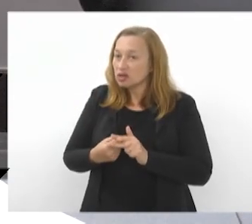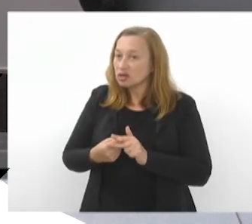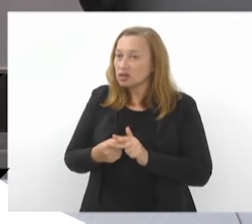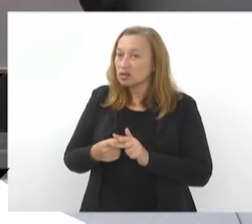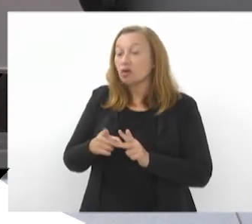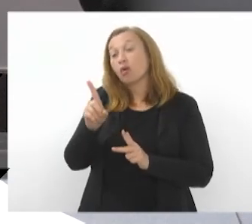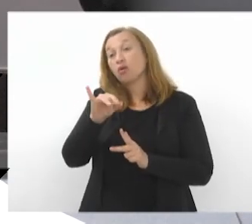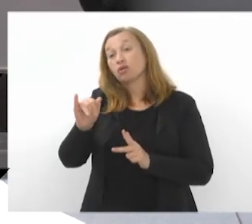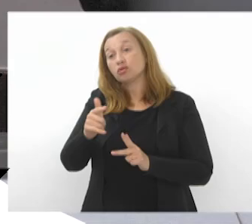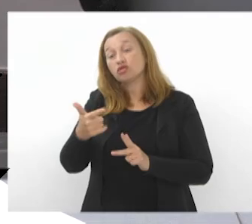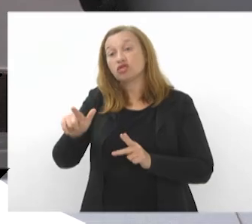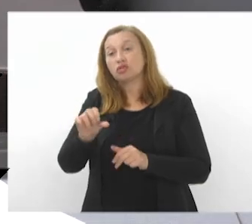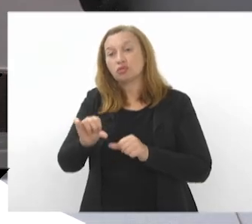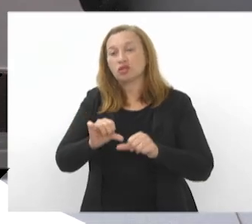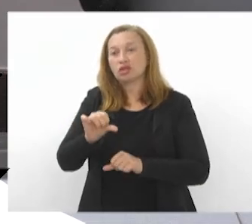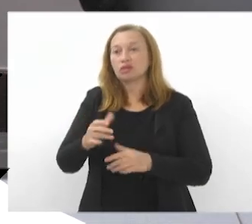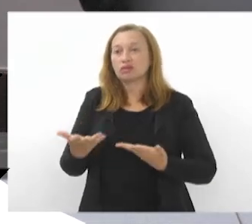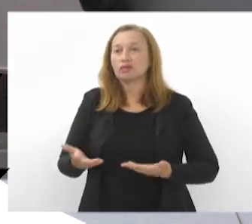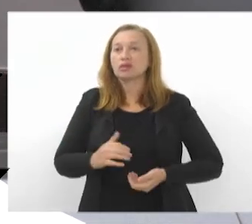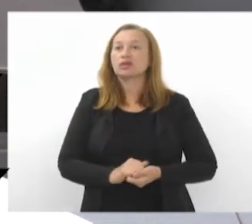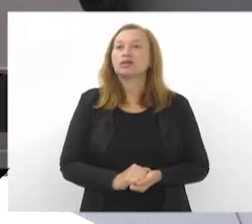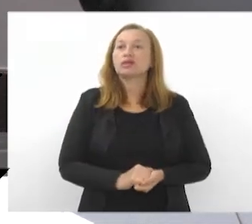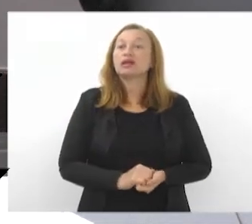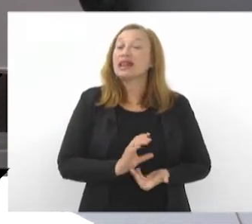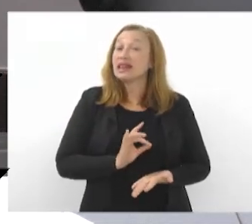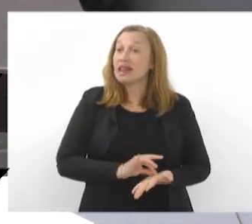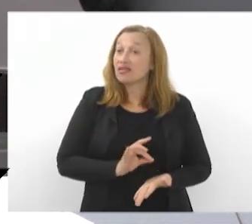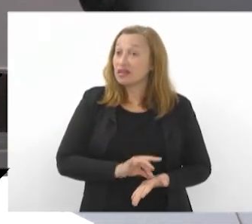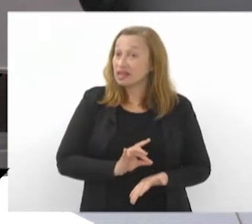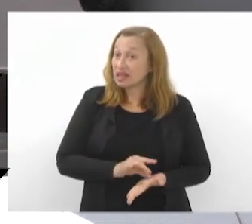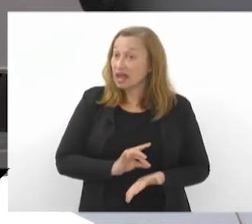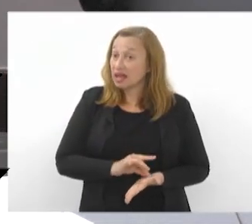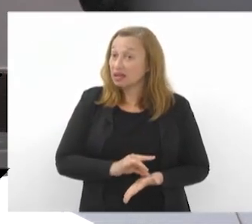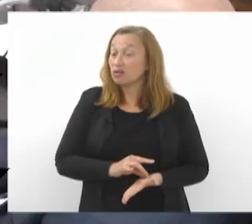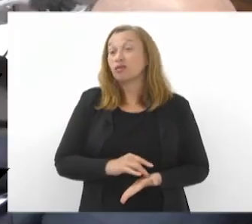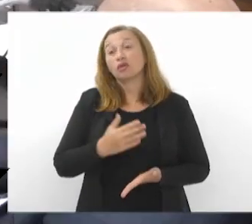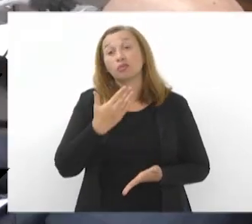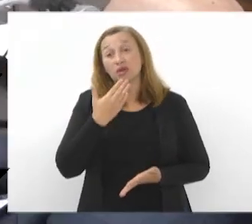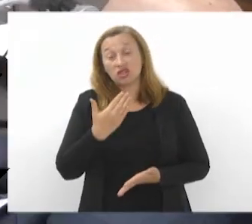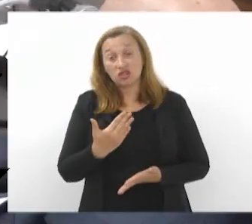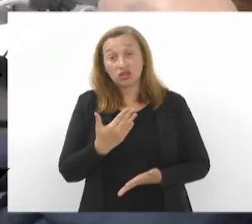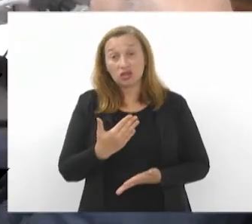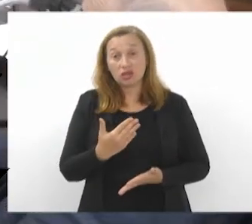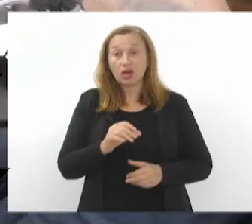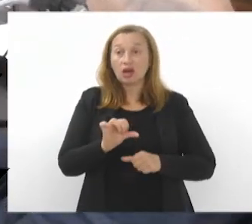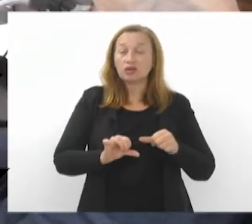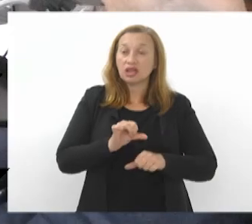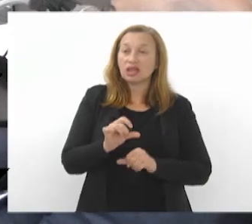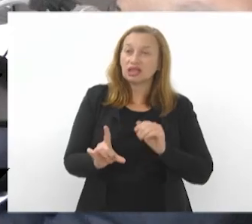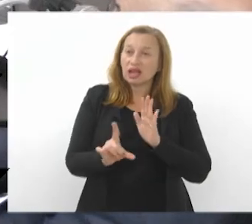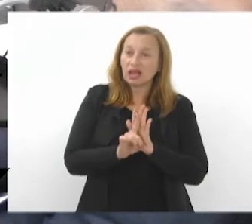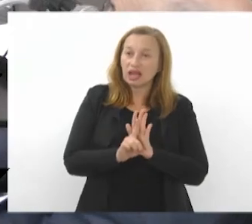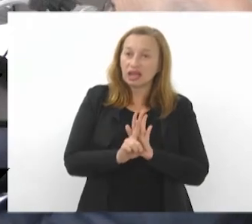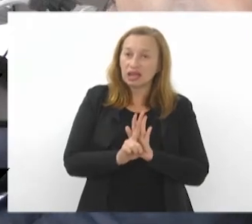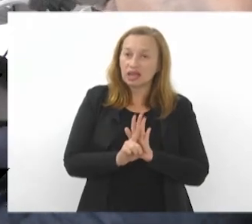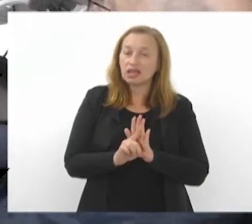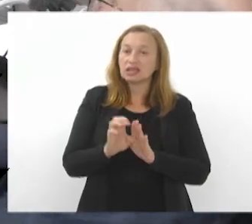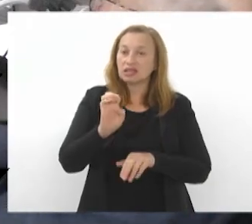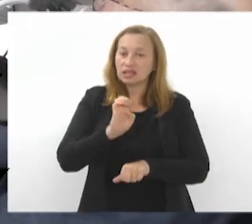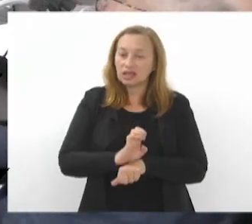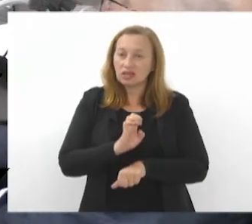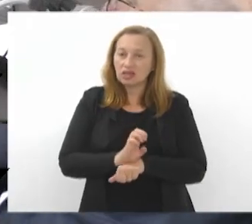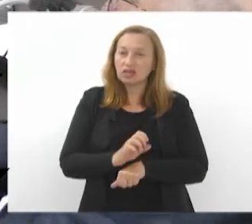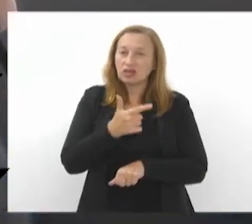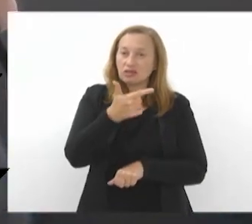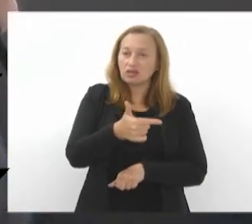outra data. Na verdade, foi isso que foi sugerido, alterando a lei estadual de